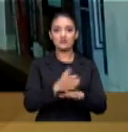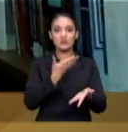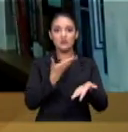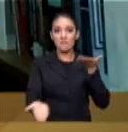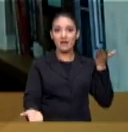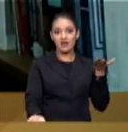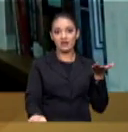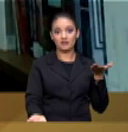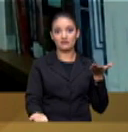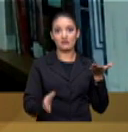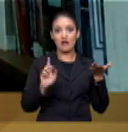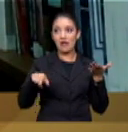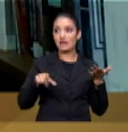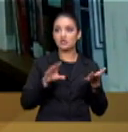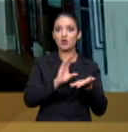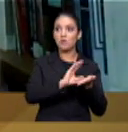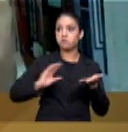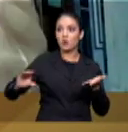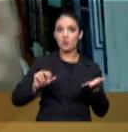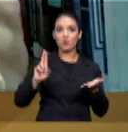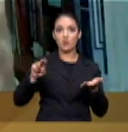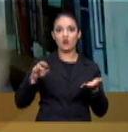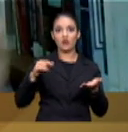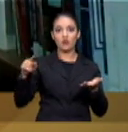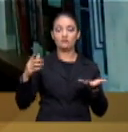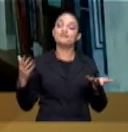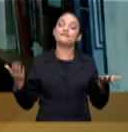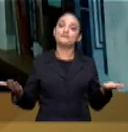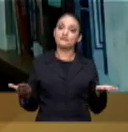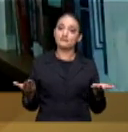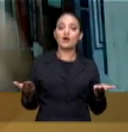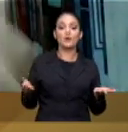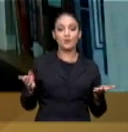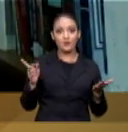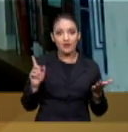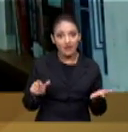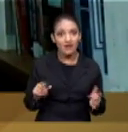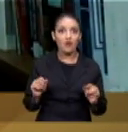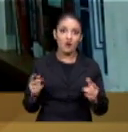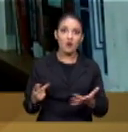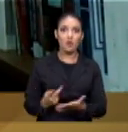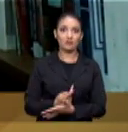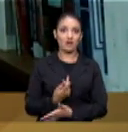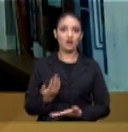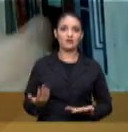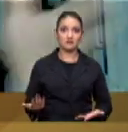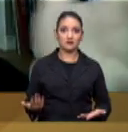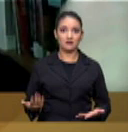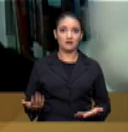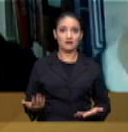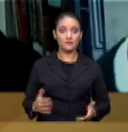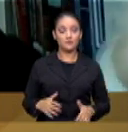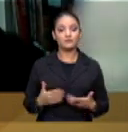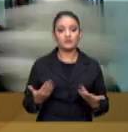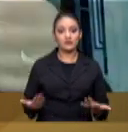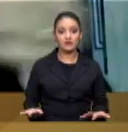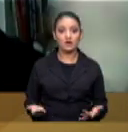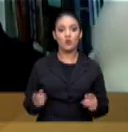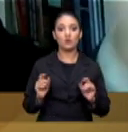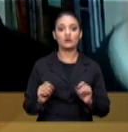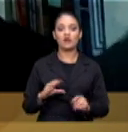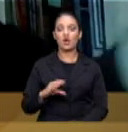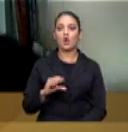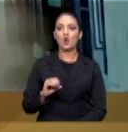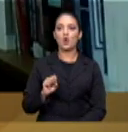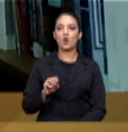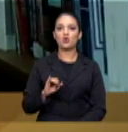estaduais para os cofres da União. É isso que está, em termos financeiros, em jogo, com essa interpretação que a COSIT